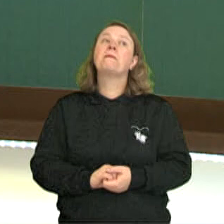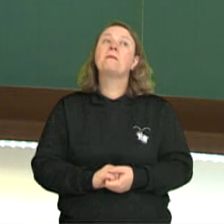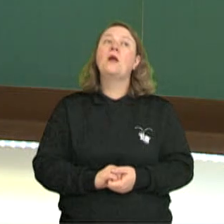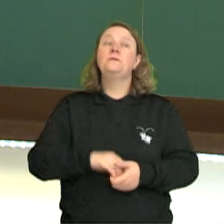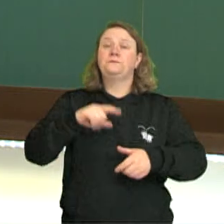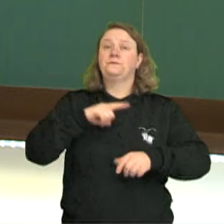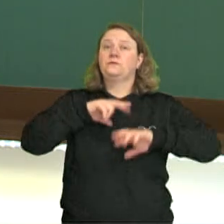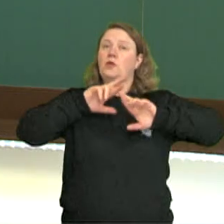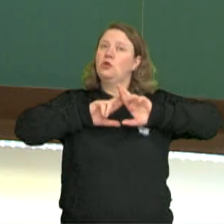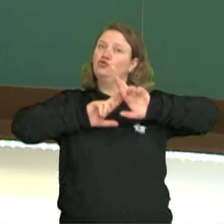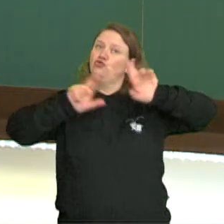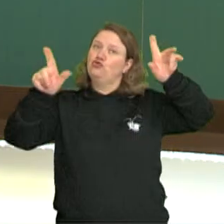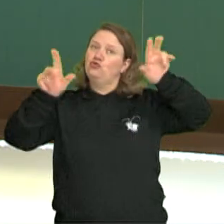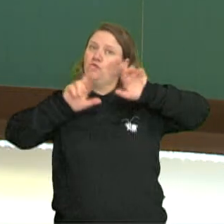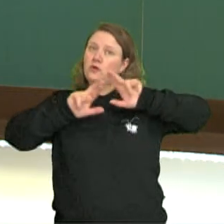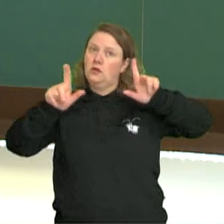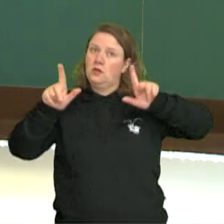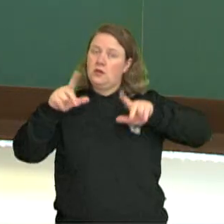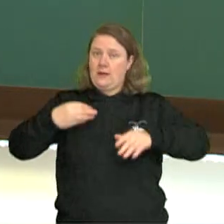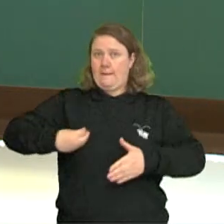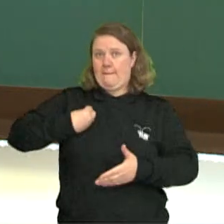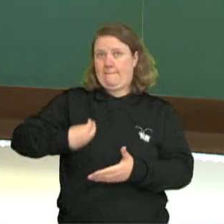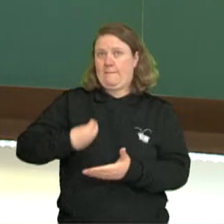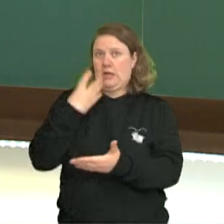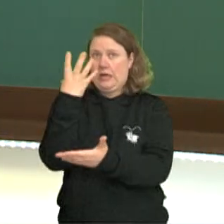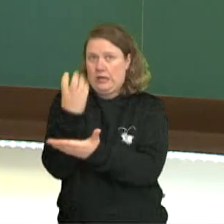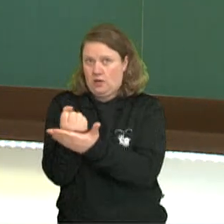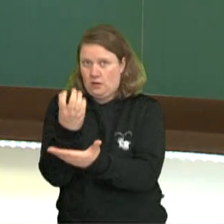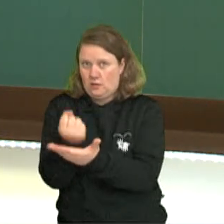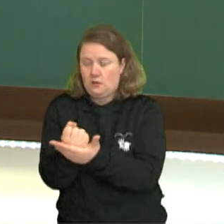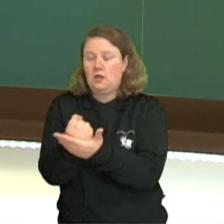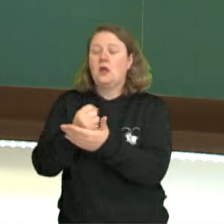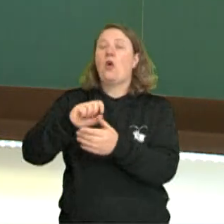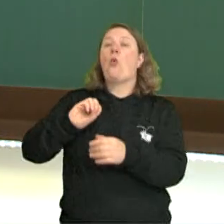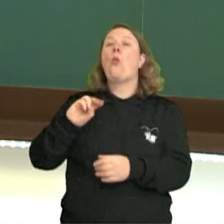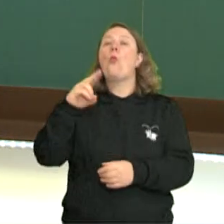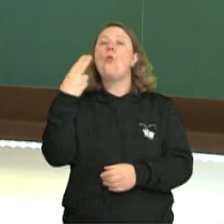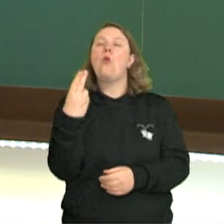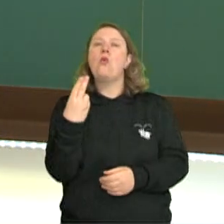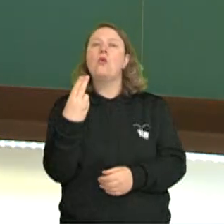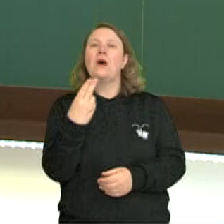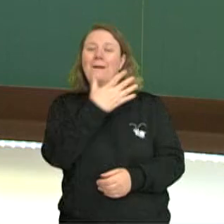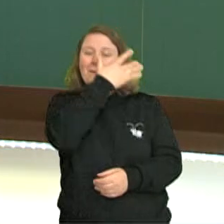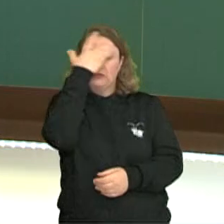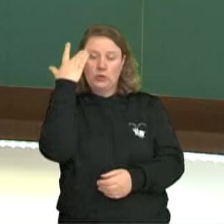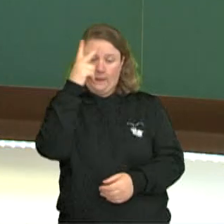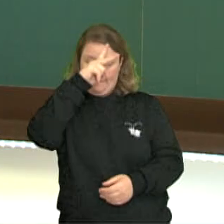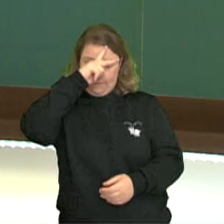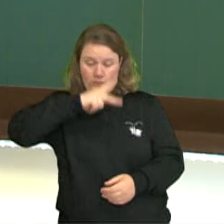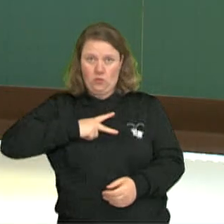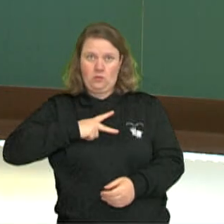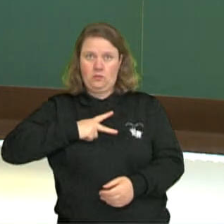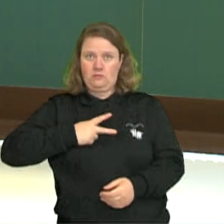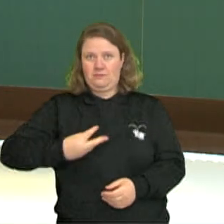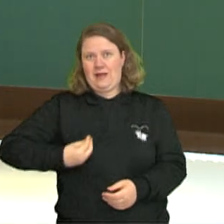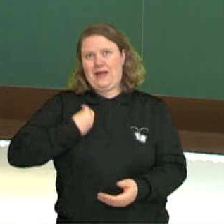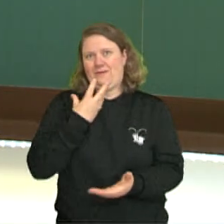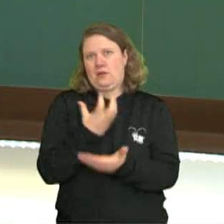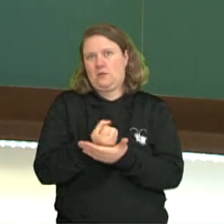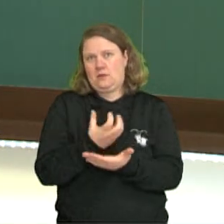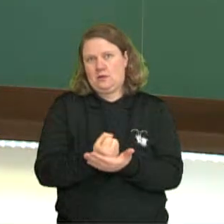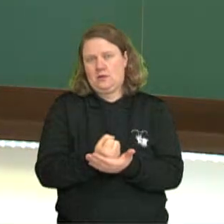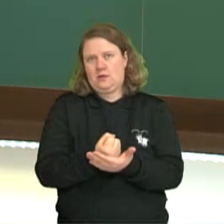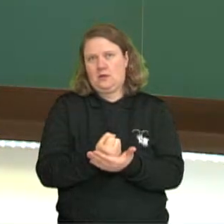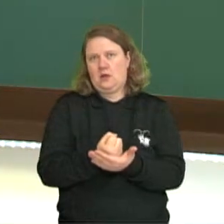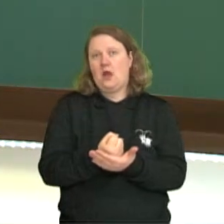Bom, diferenças entre biografia e autobiografia, é importante assinalá-las, tá? Na biografia, a narrativa é contada